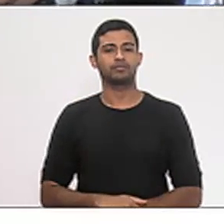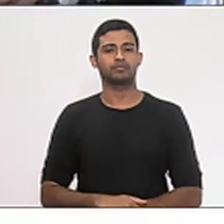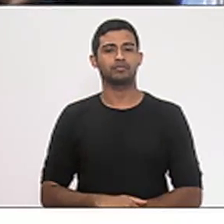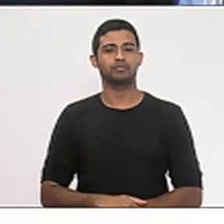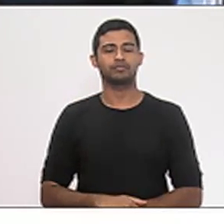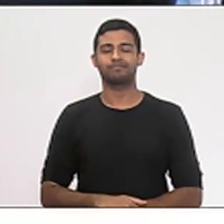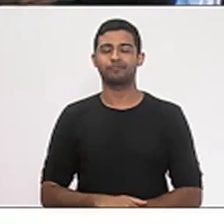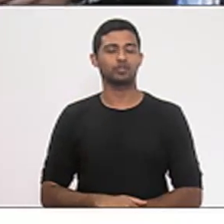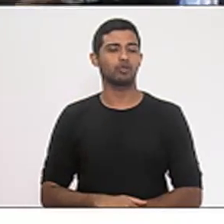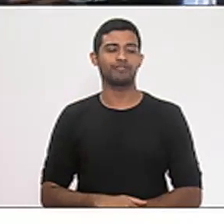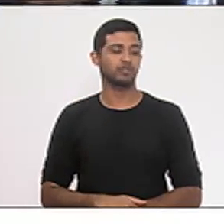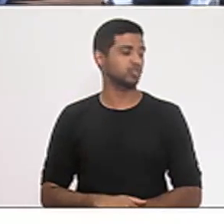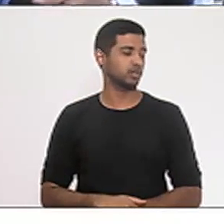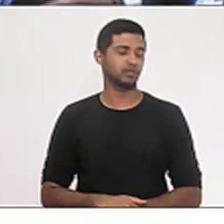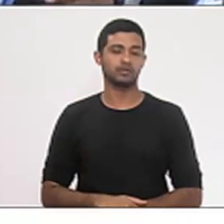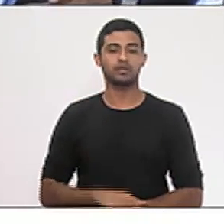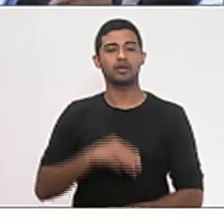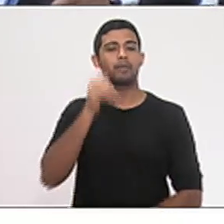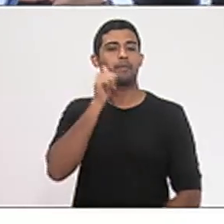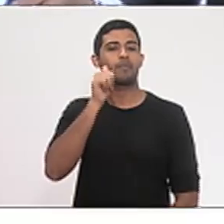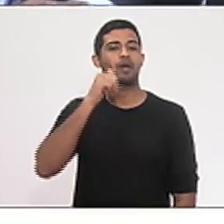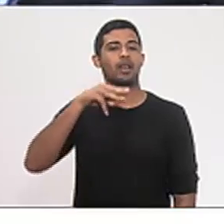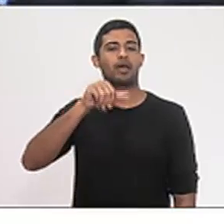Maria Aparecida Borges Pimentel,